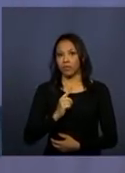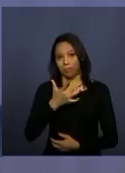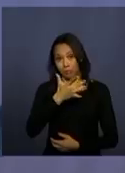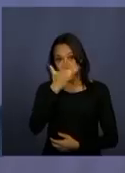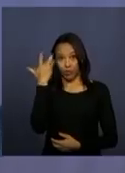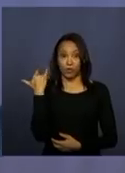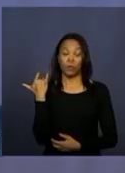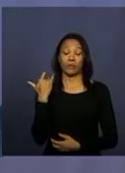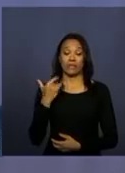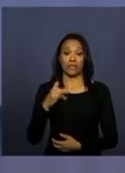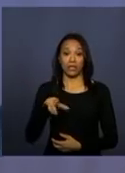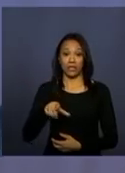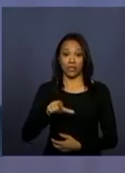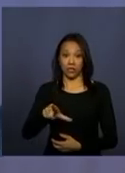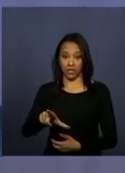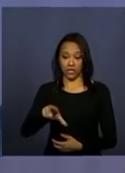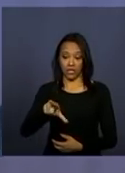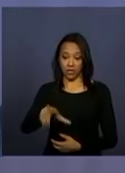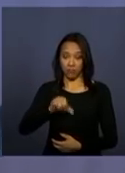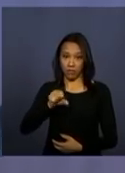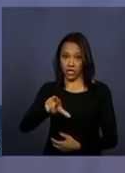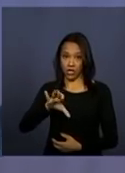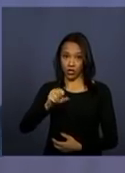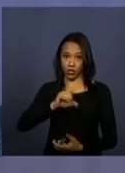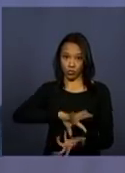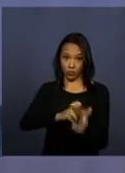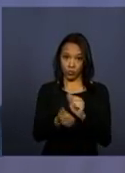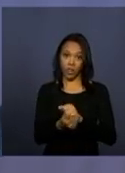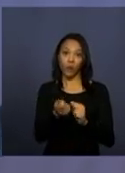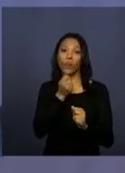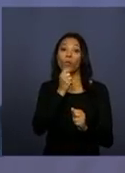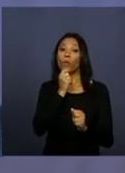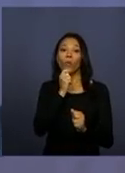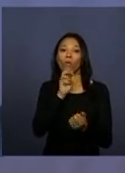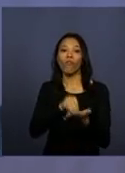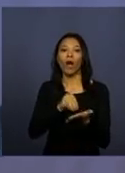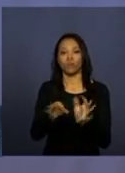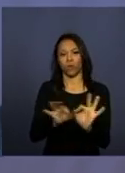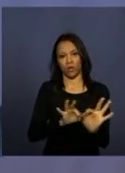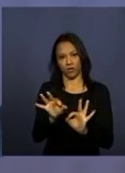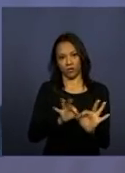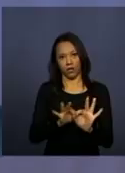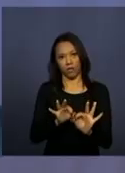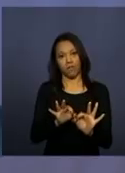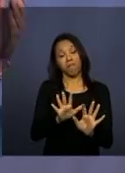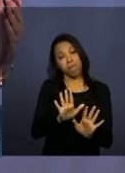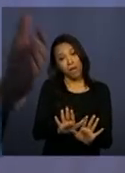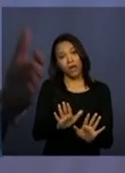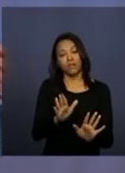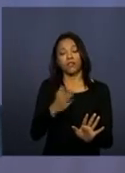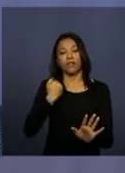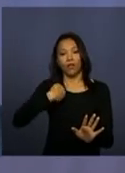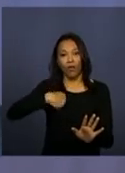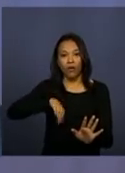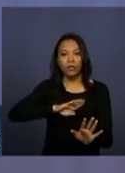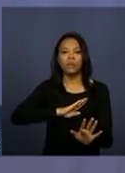estão organizados. Mas isso é uma coisa que a gente tem de